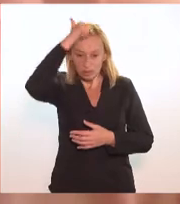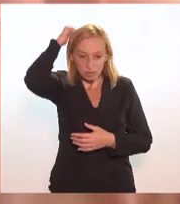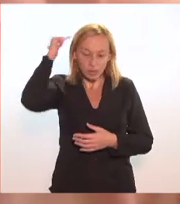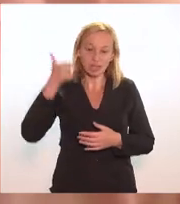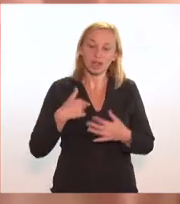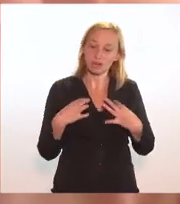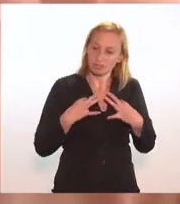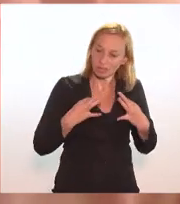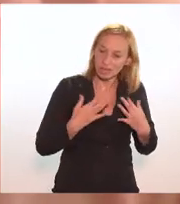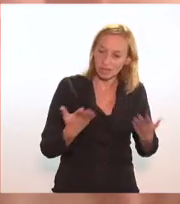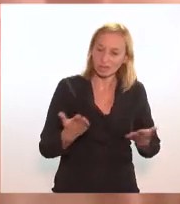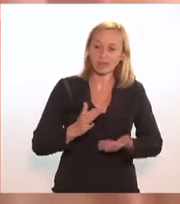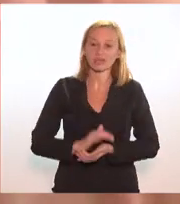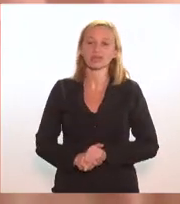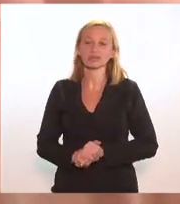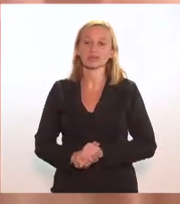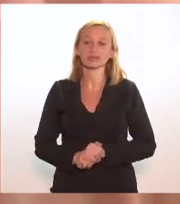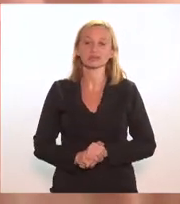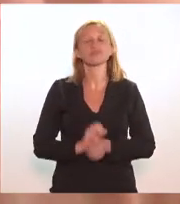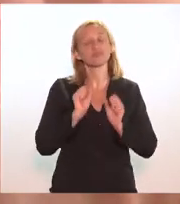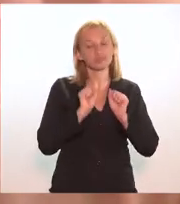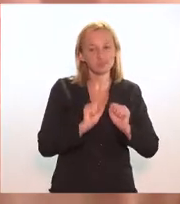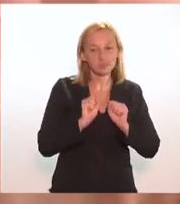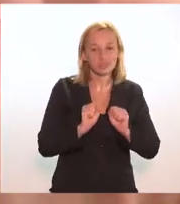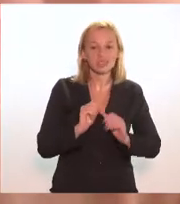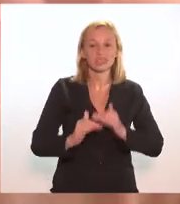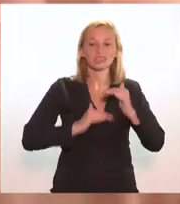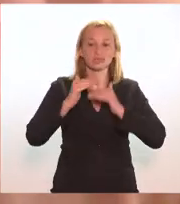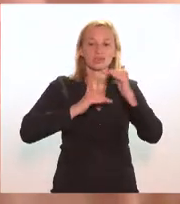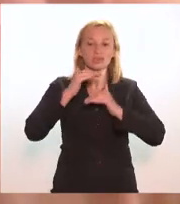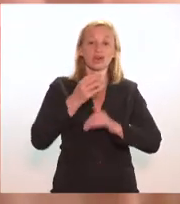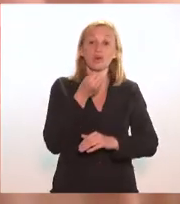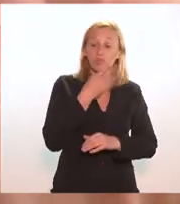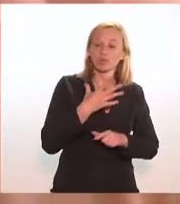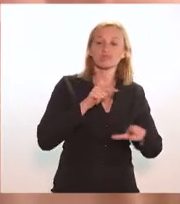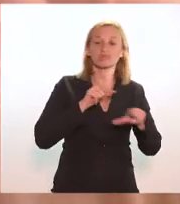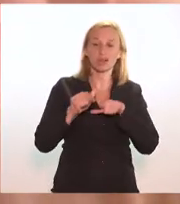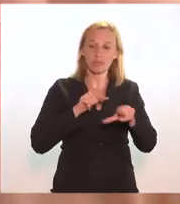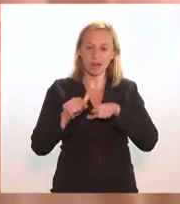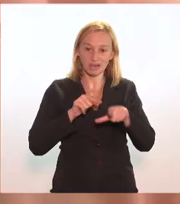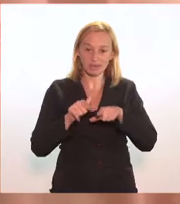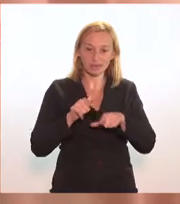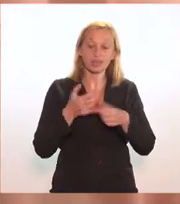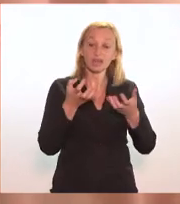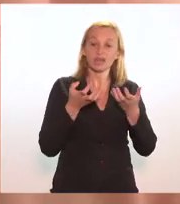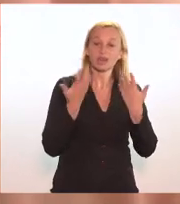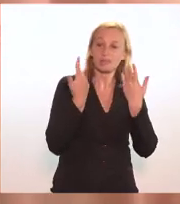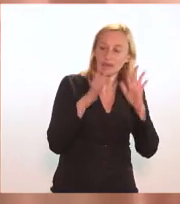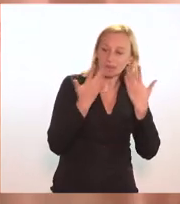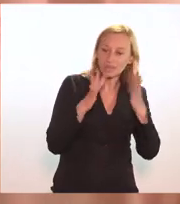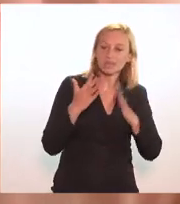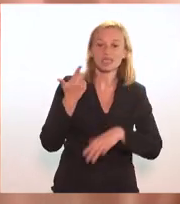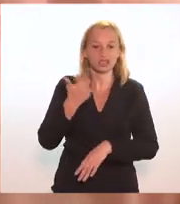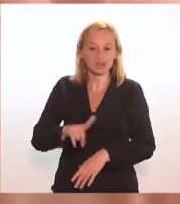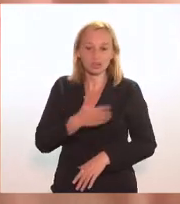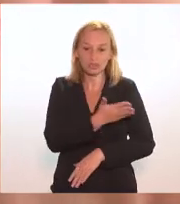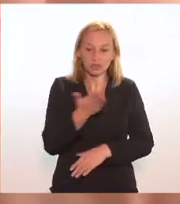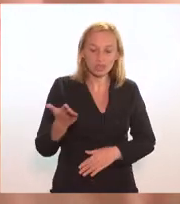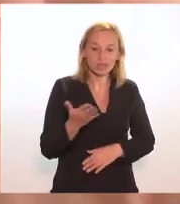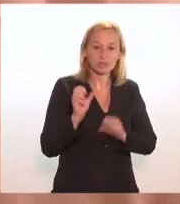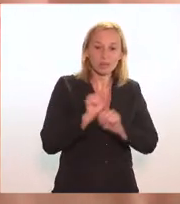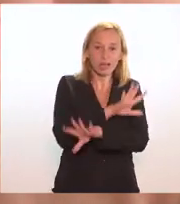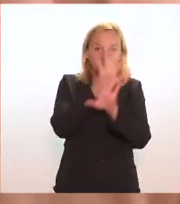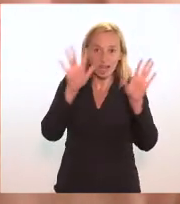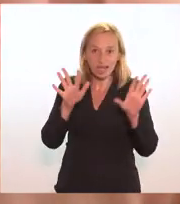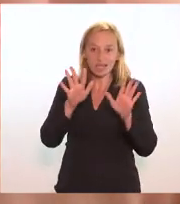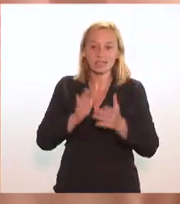aqui à disposição para que possamos desenvolver um bom serviço. E eu quero parabenizar mais uma vez o senhor pela clareza do